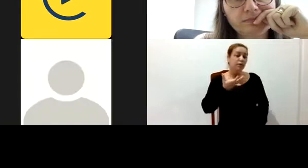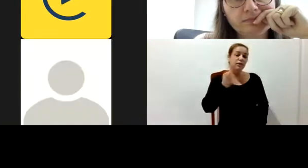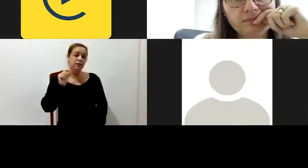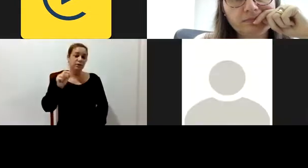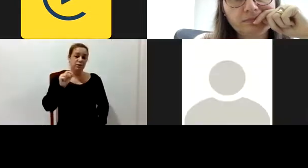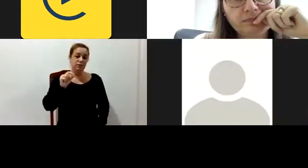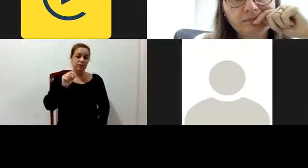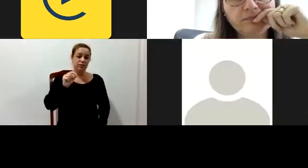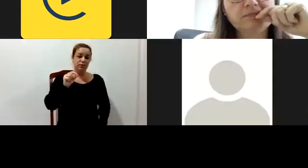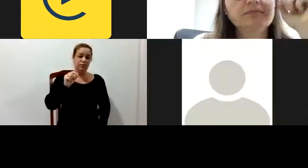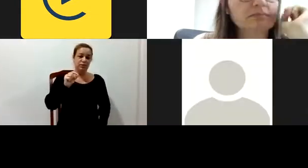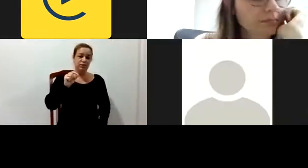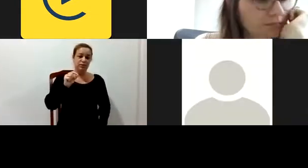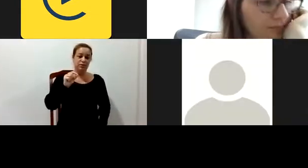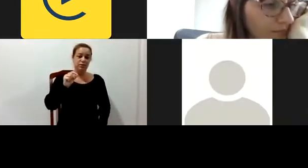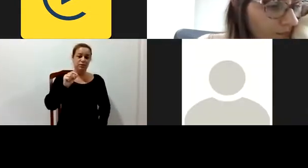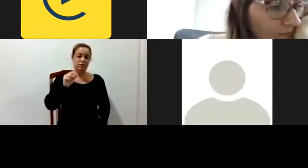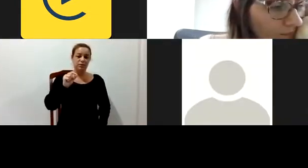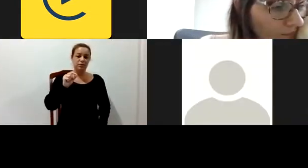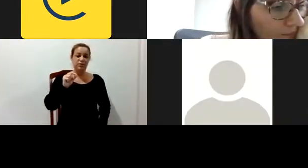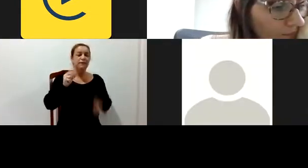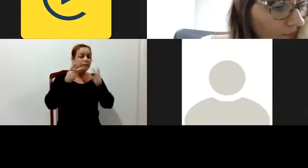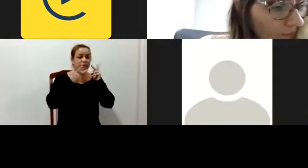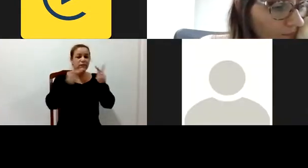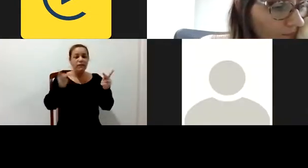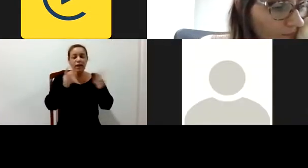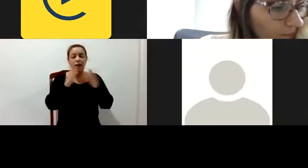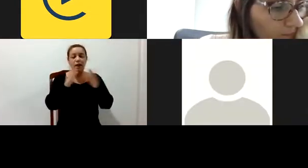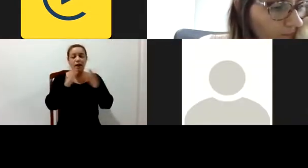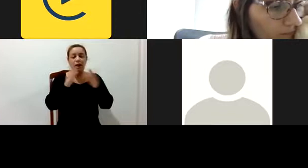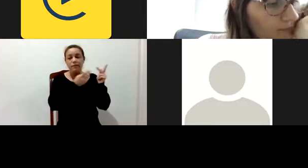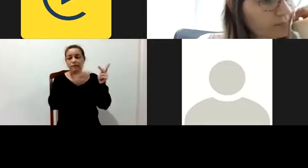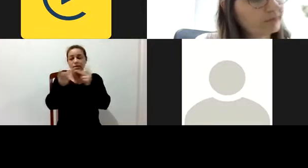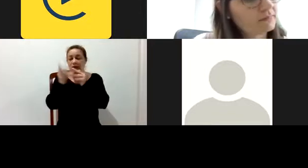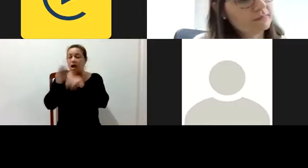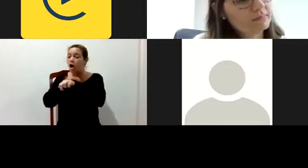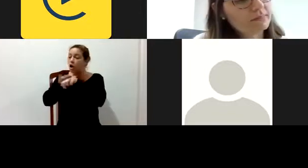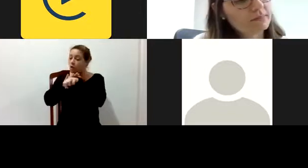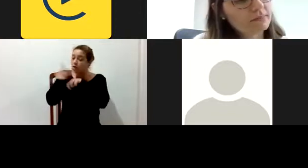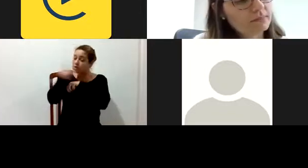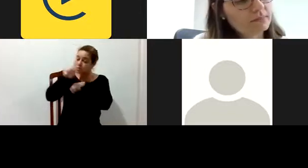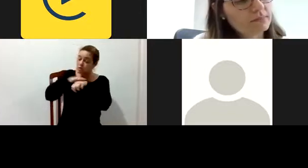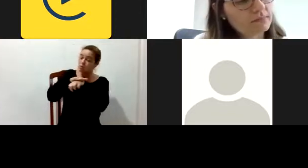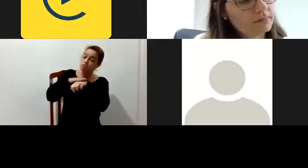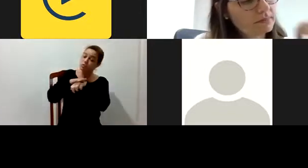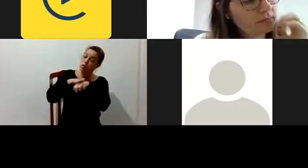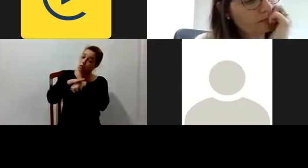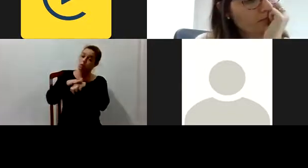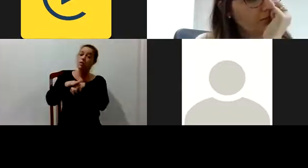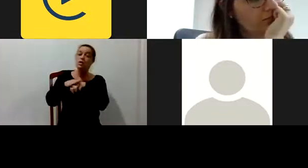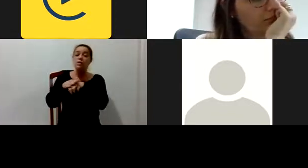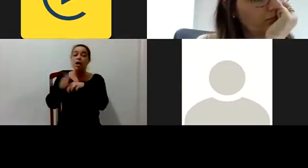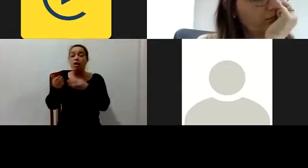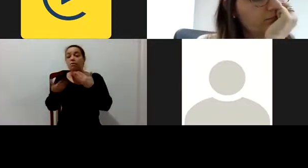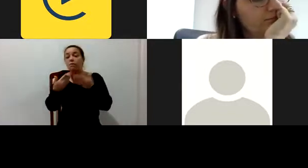ir fazer visitas, né, lá na escola, conversar com os professores, né, os professores que